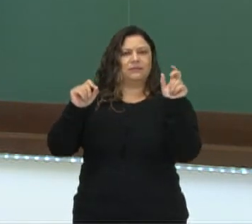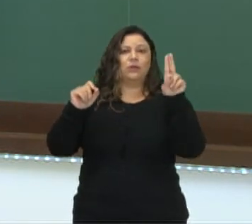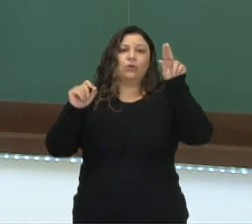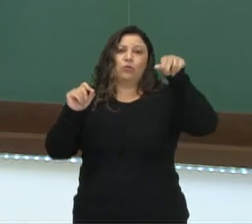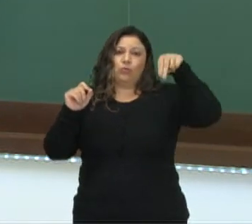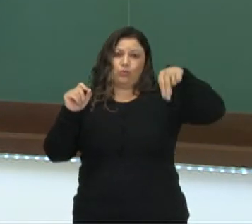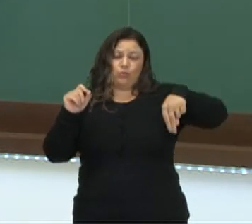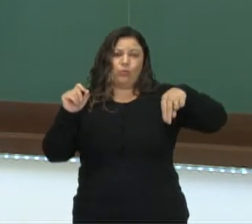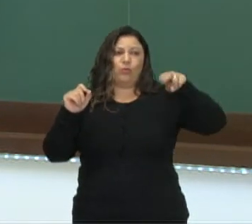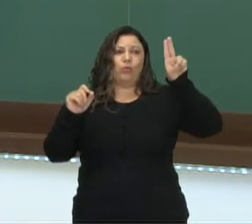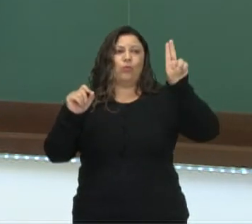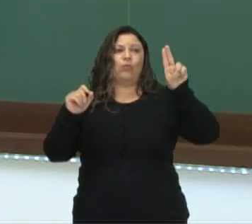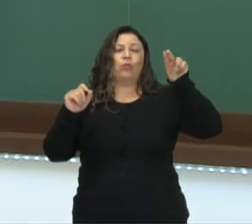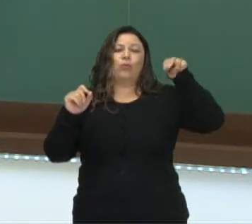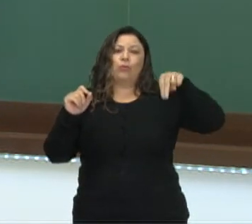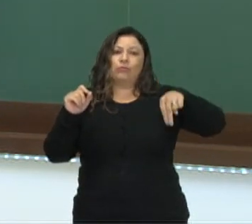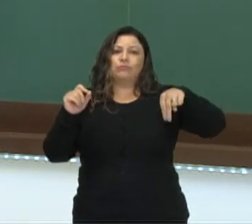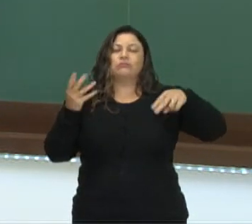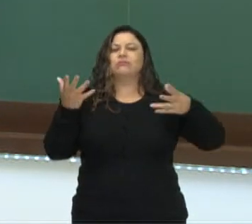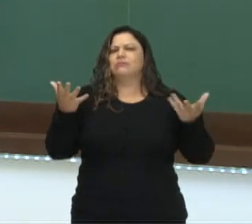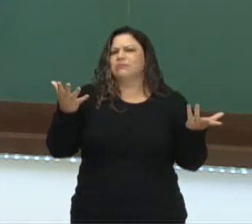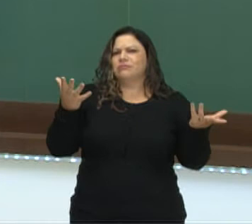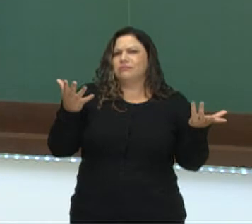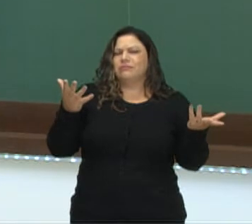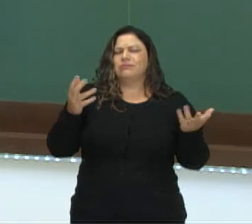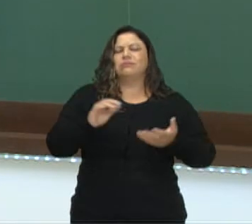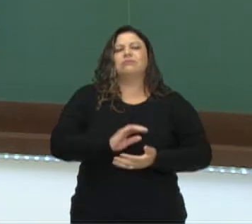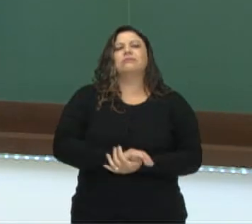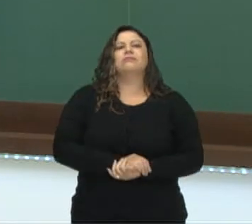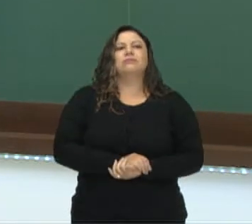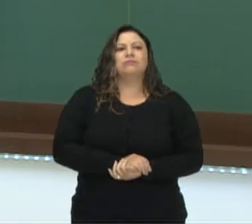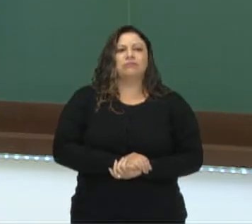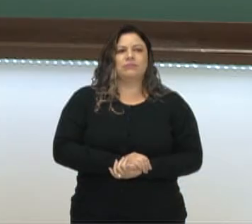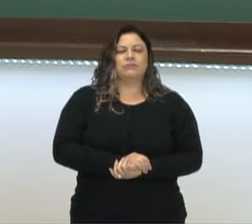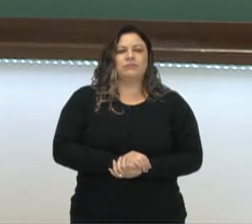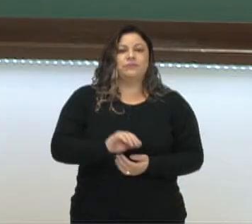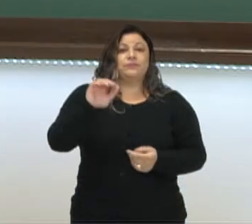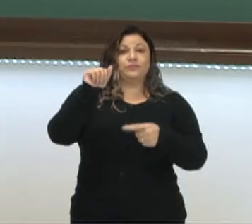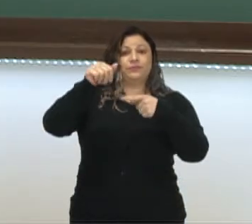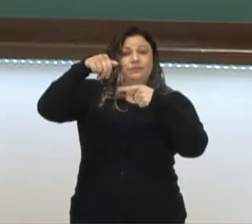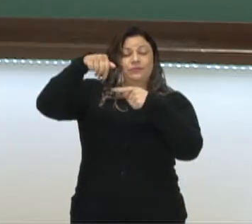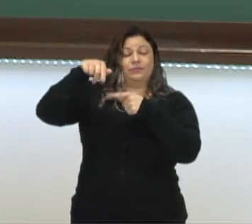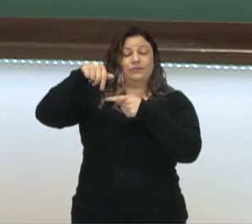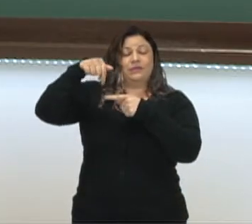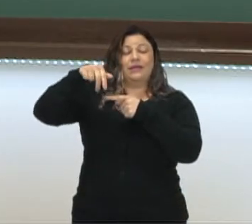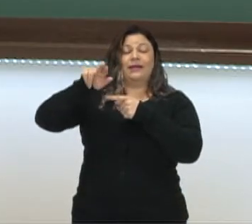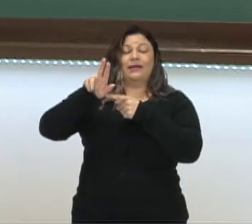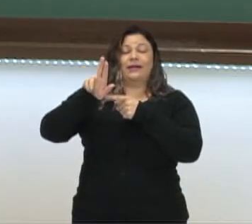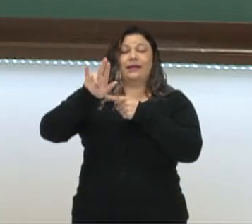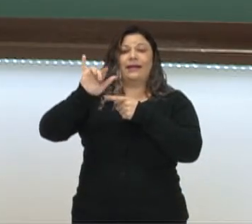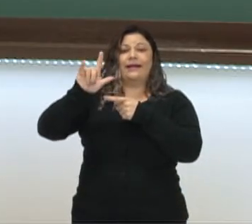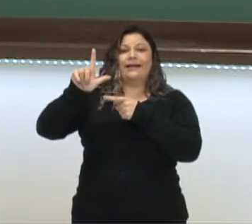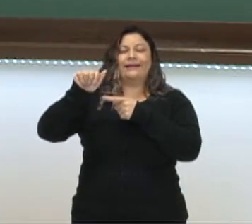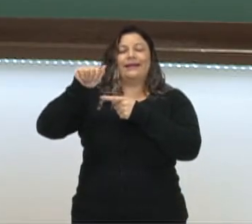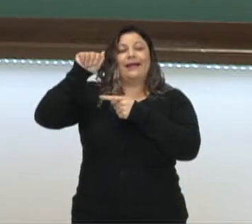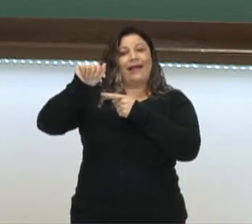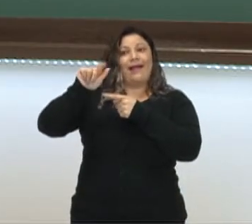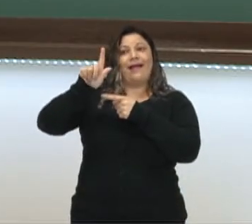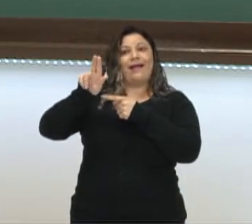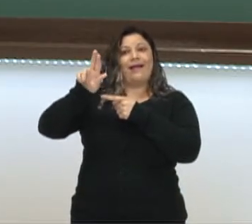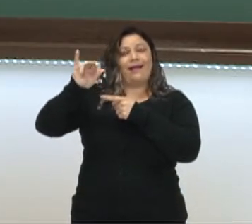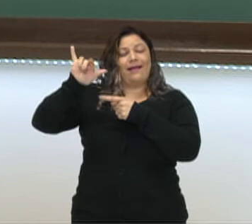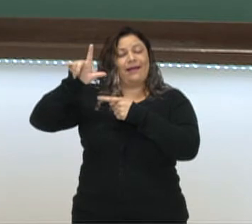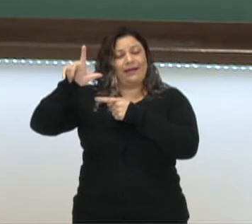un águila, houve um empréstimo do artigo indefinido masculino,